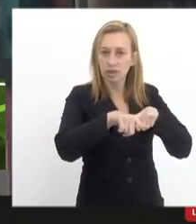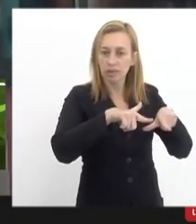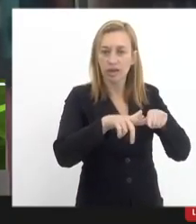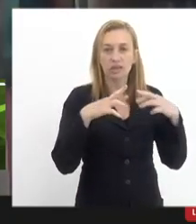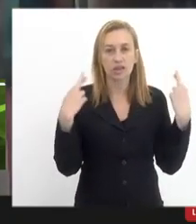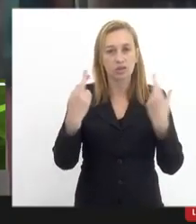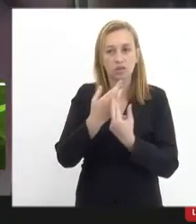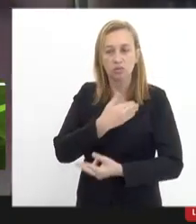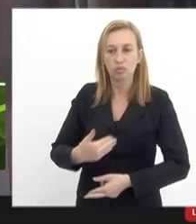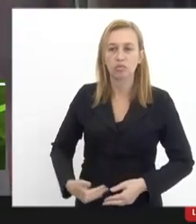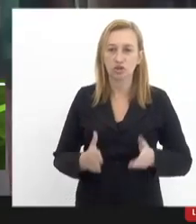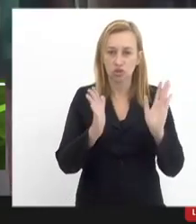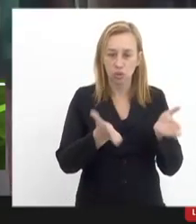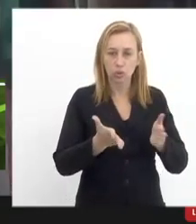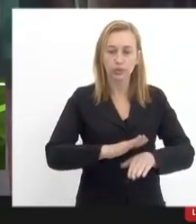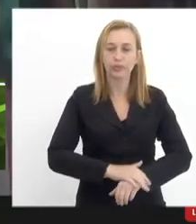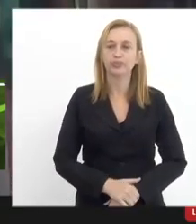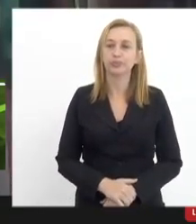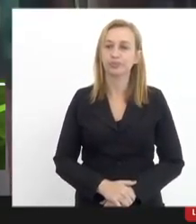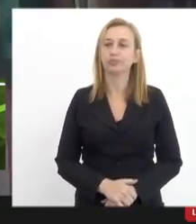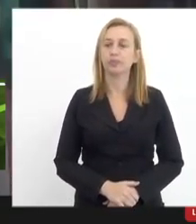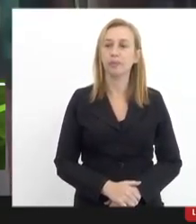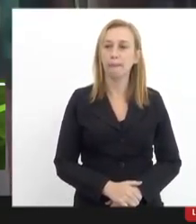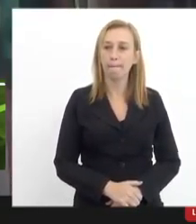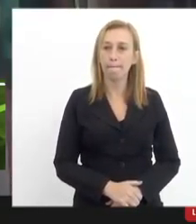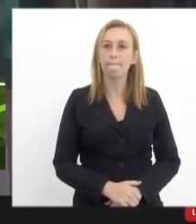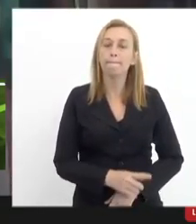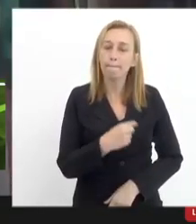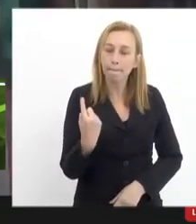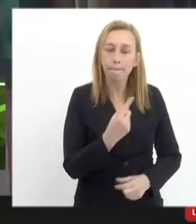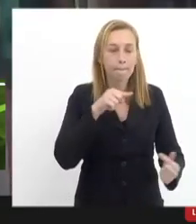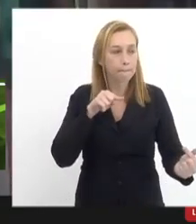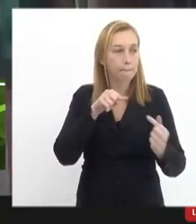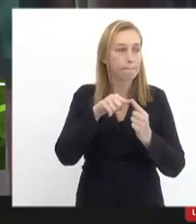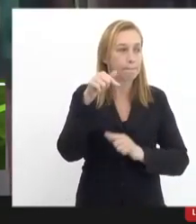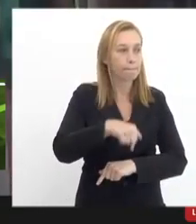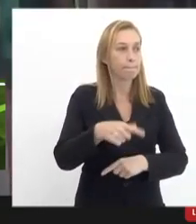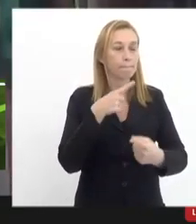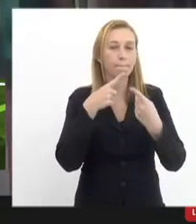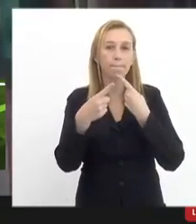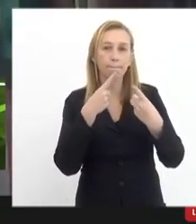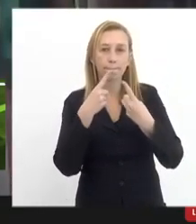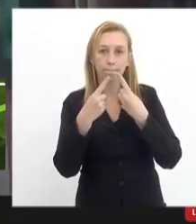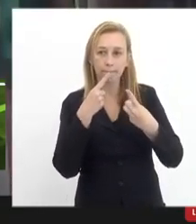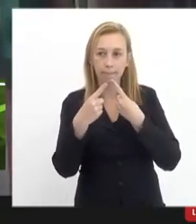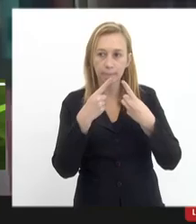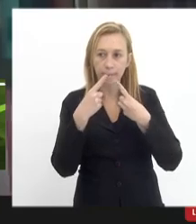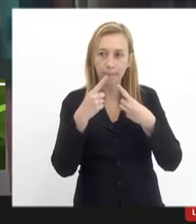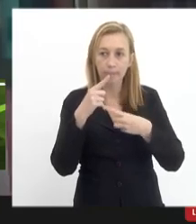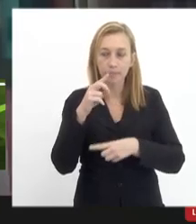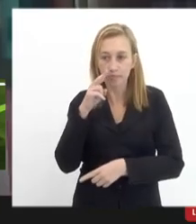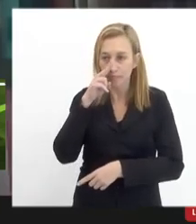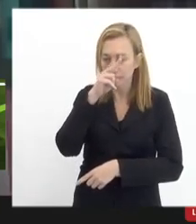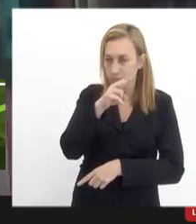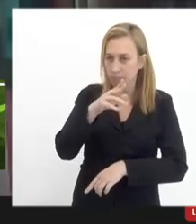audiência pública de hoje. O nosso objetivo aqui é discutir,